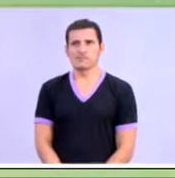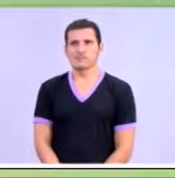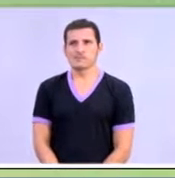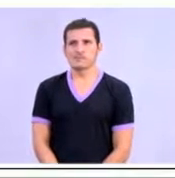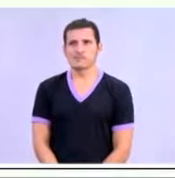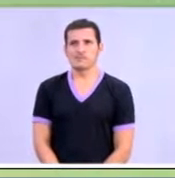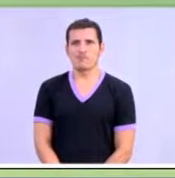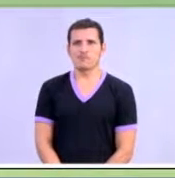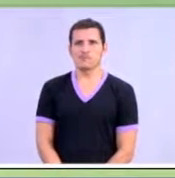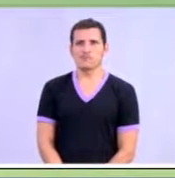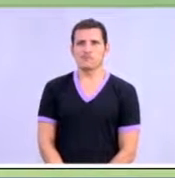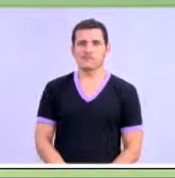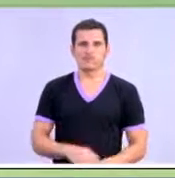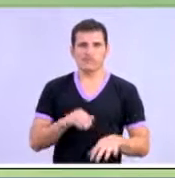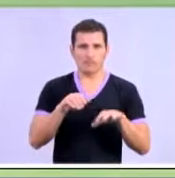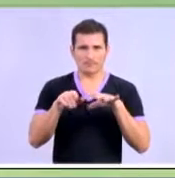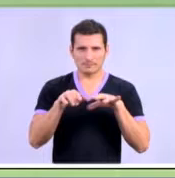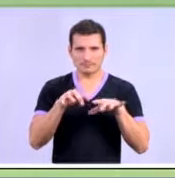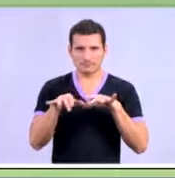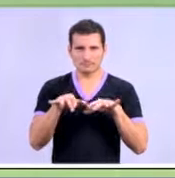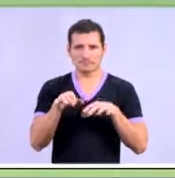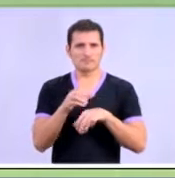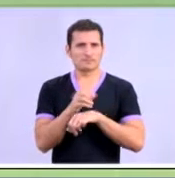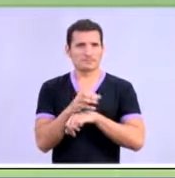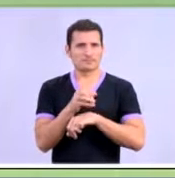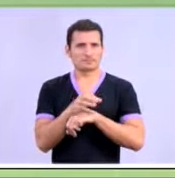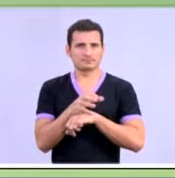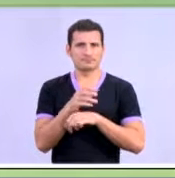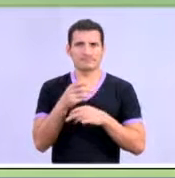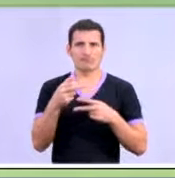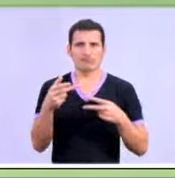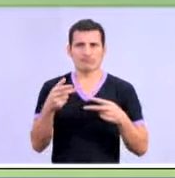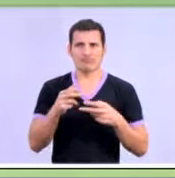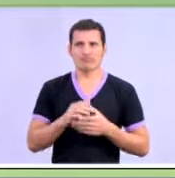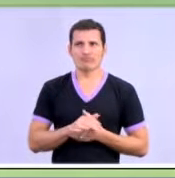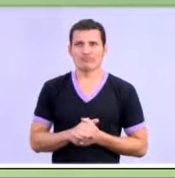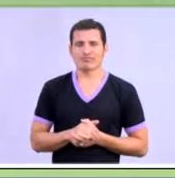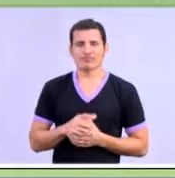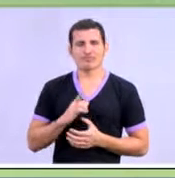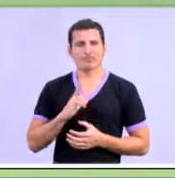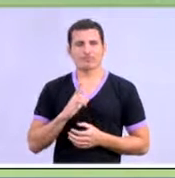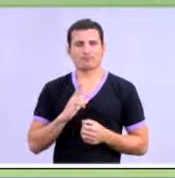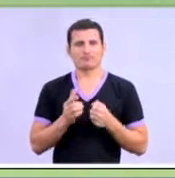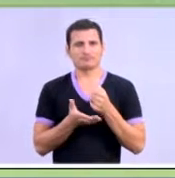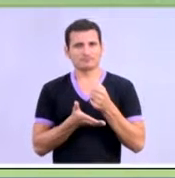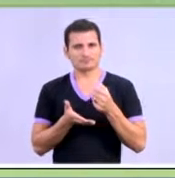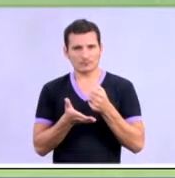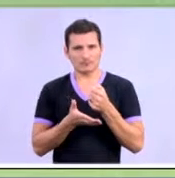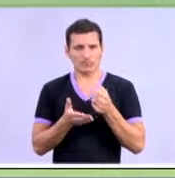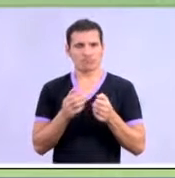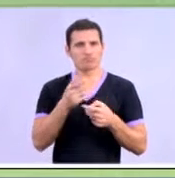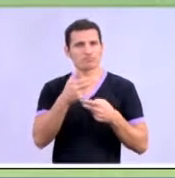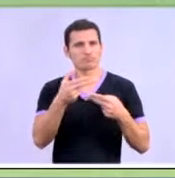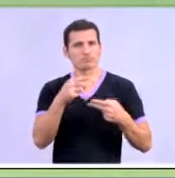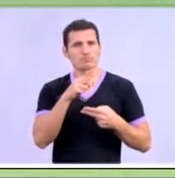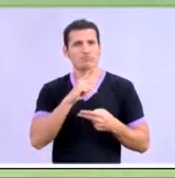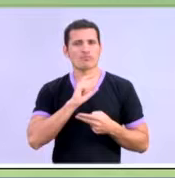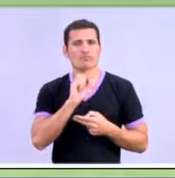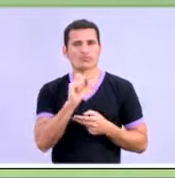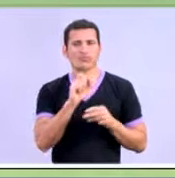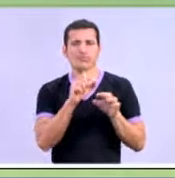Na programação orientada a objetos, né, a gente tem aquela base, né? Um objeto é formado por suas